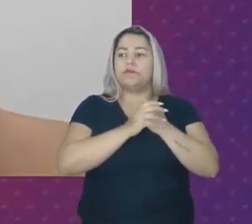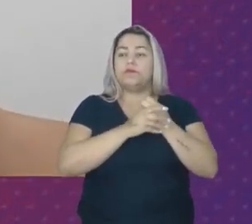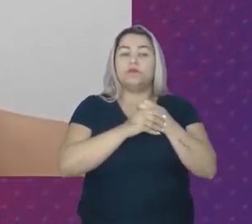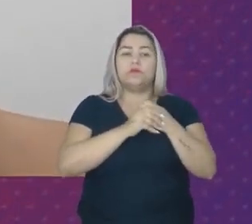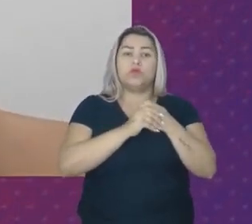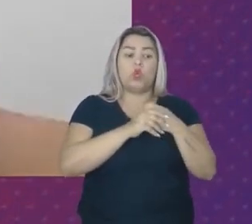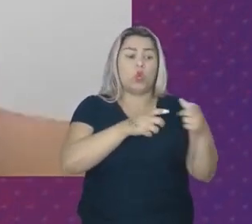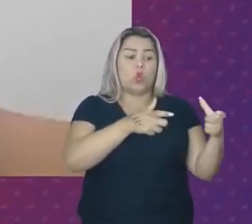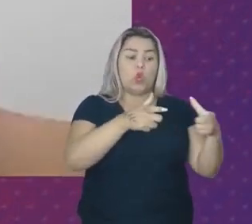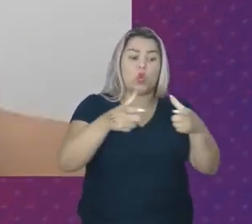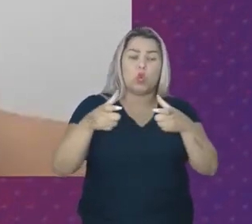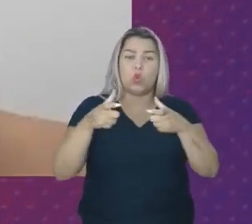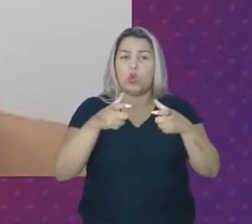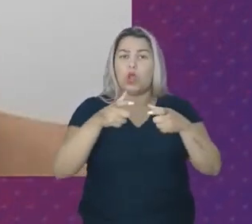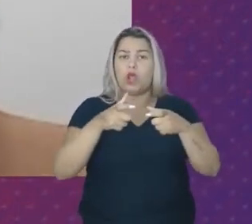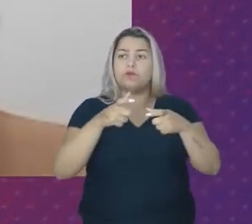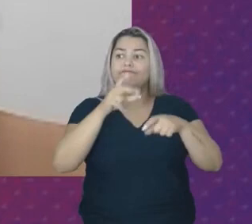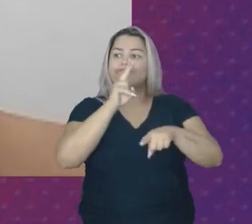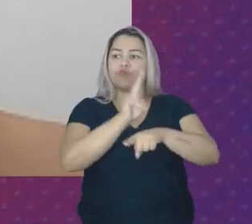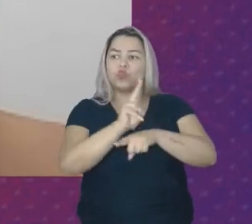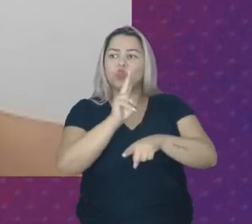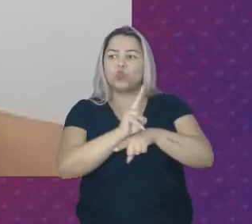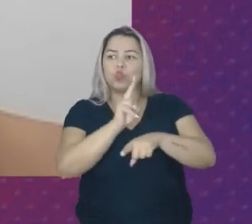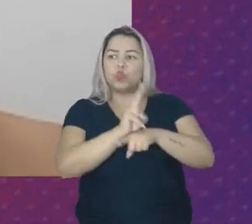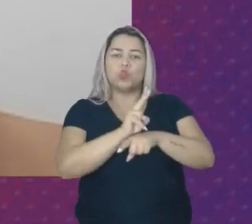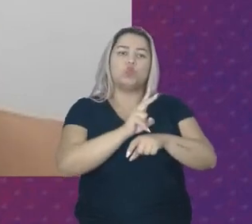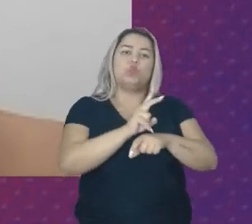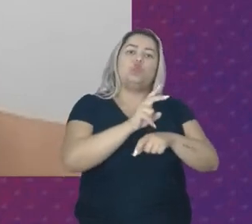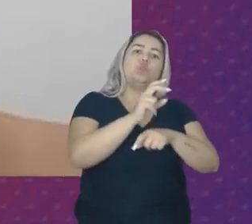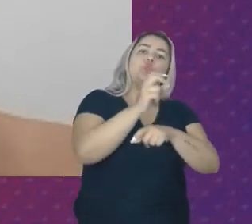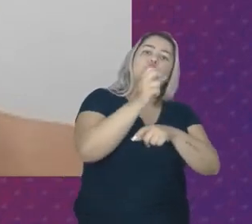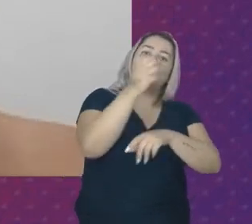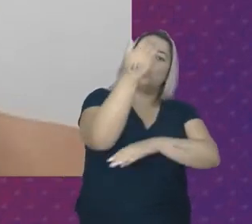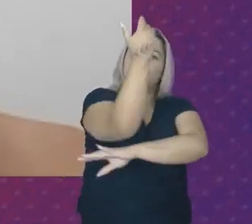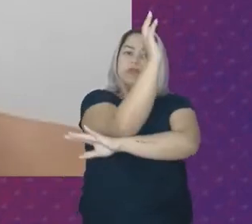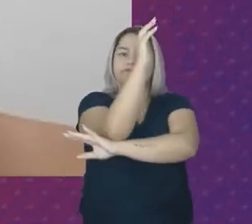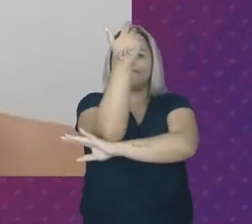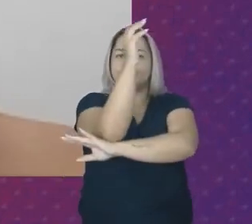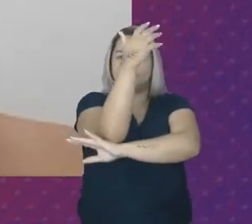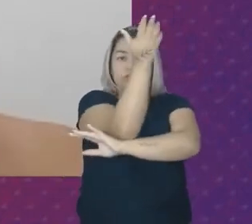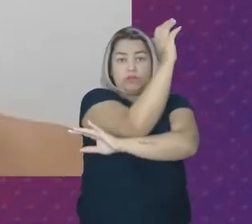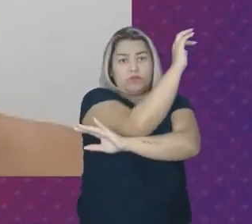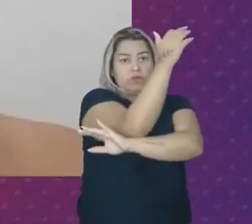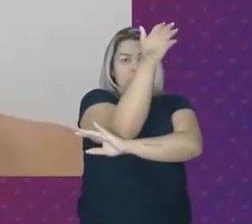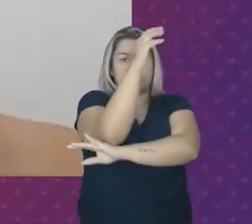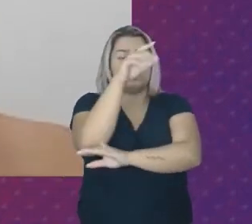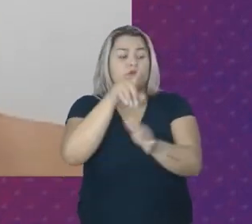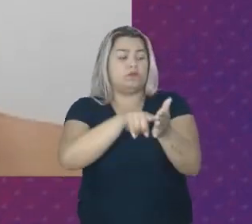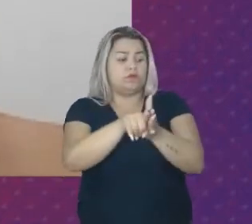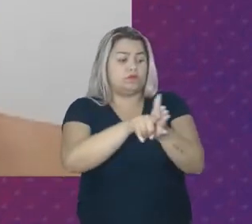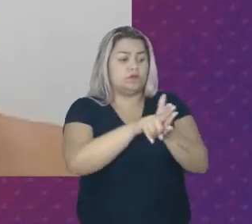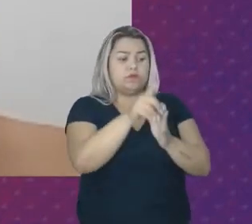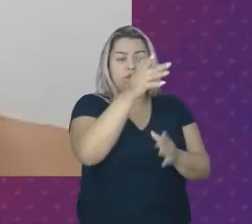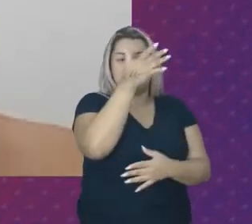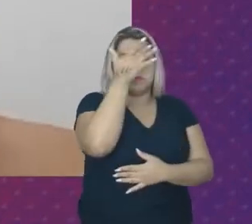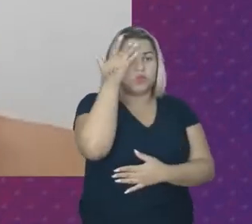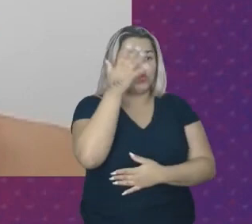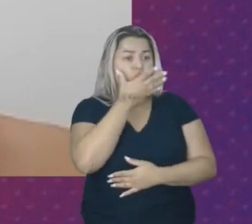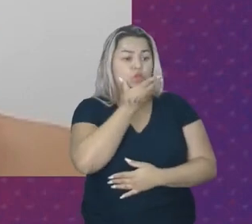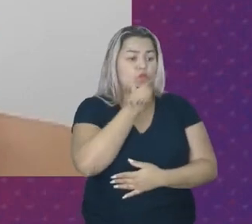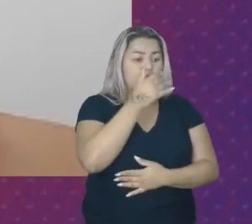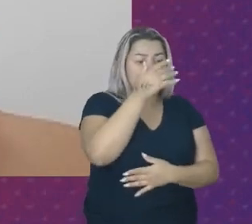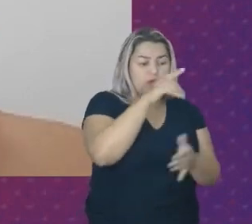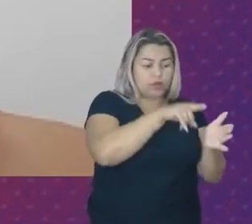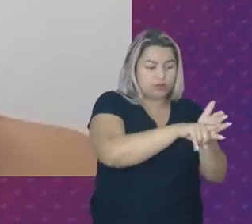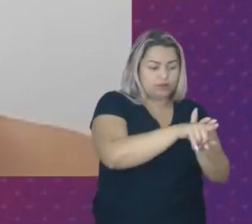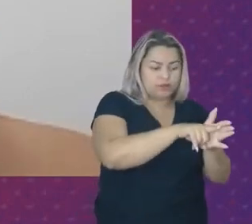locais que preservam o meio ambiente, enfim. Então, acredito que o explorador, a exploradora, não seja um arquétipo que